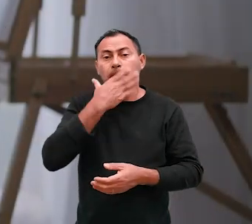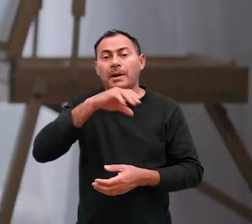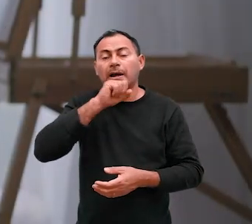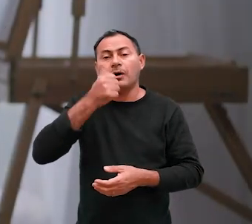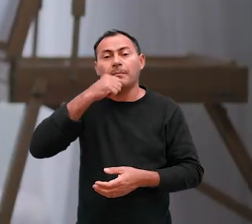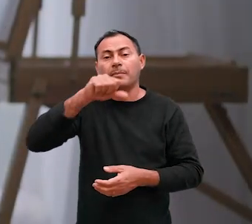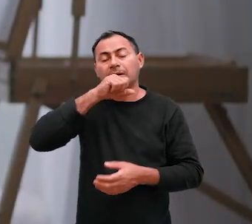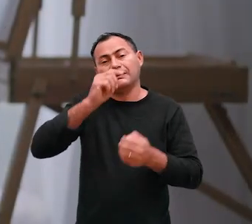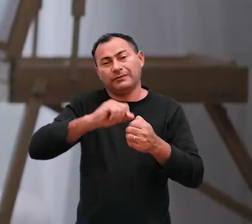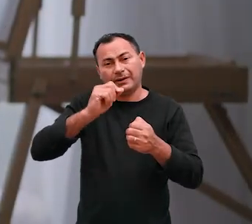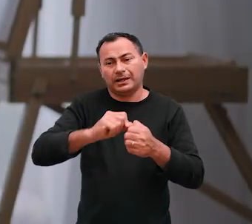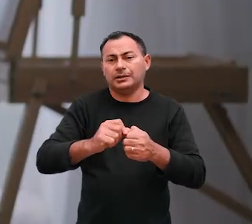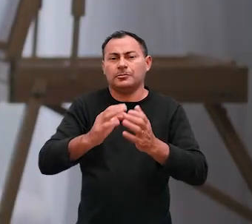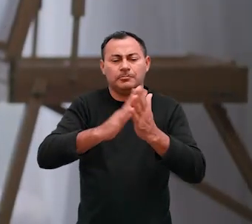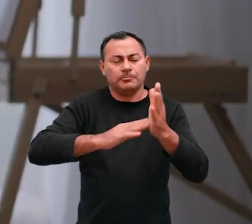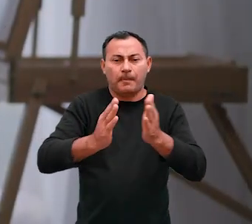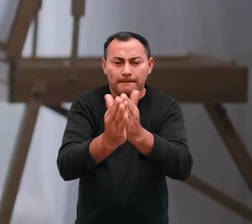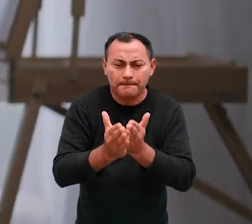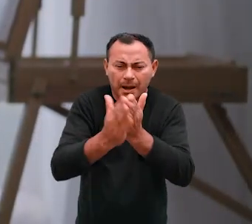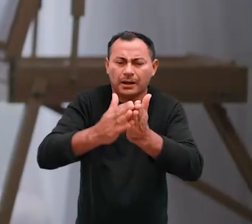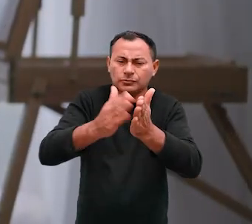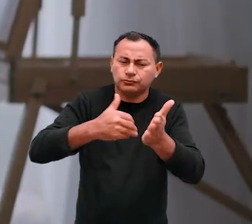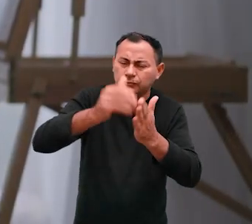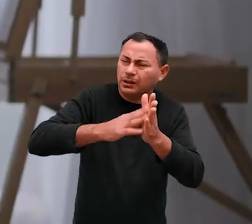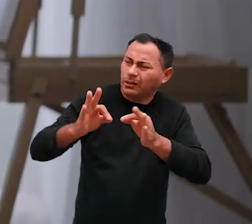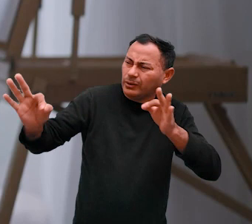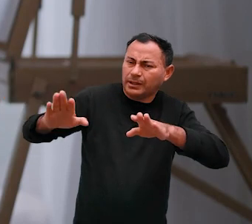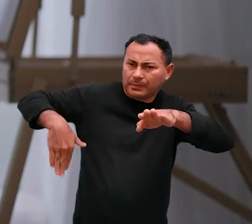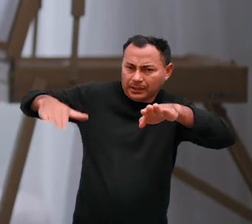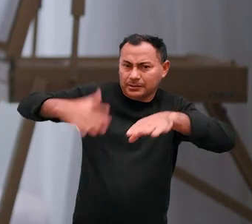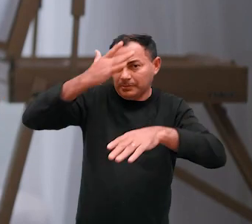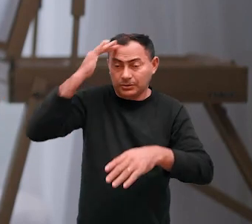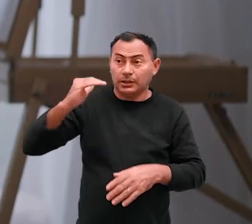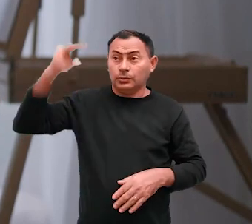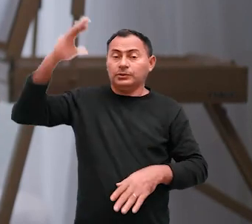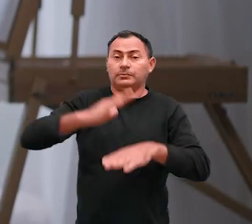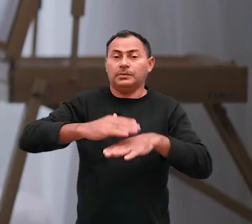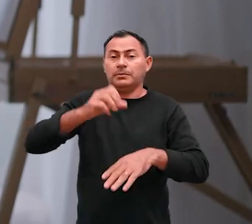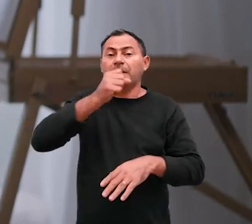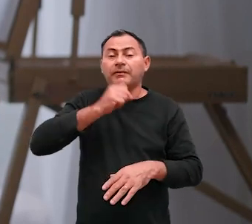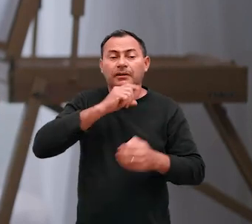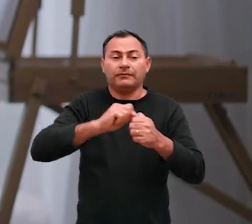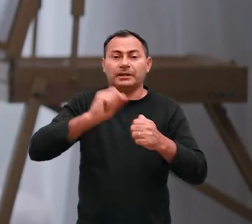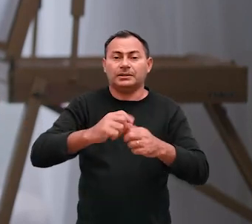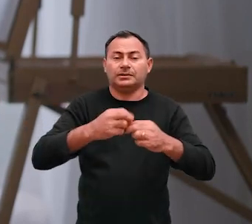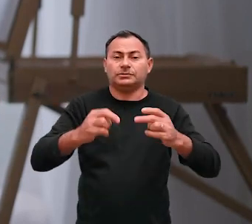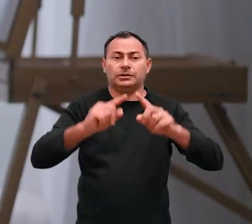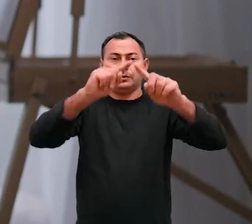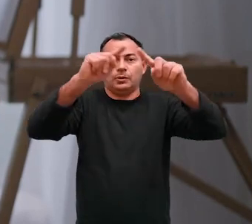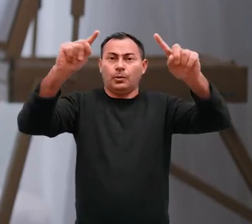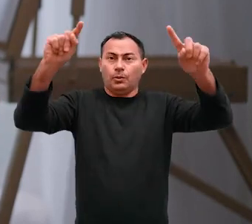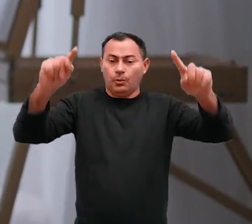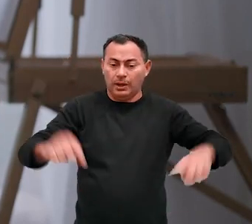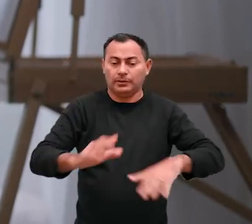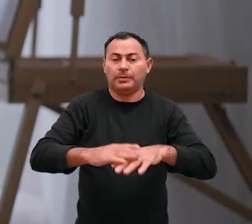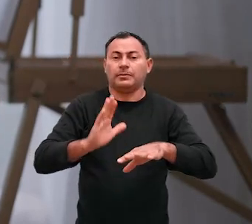pais pintem um barco longe da praia, isolado. Dizem que os adultos e as pessoas mais velhas tendem a fazer esse tipo de quadro